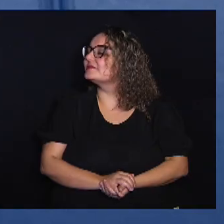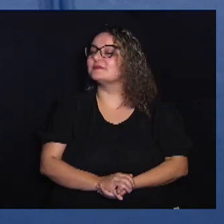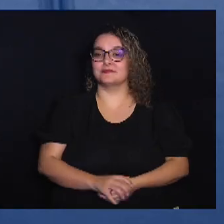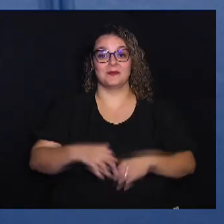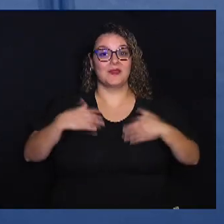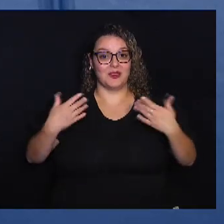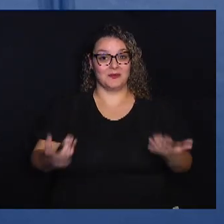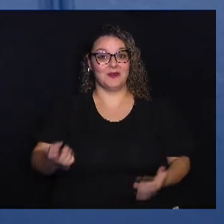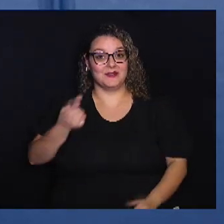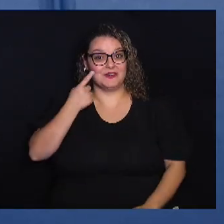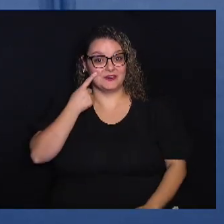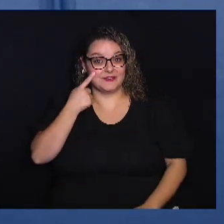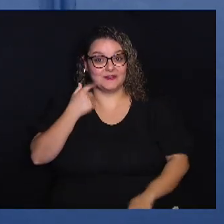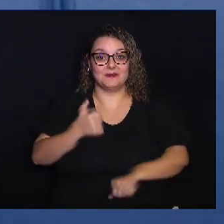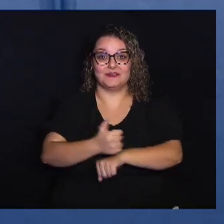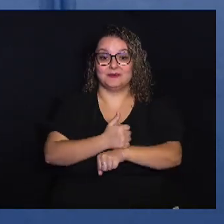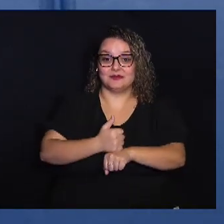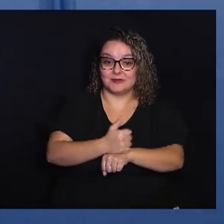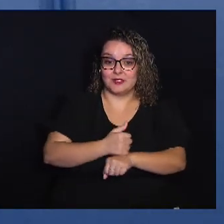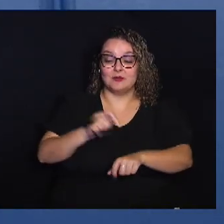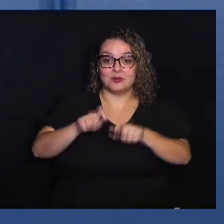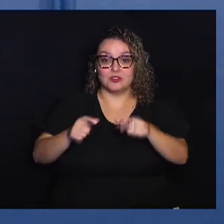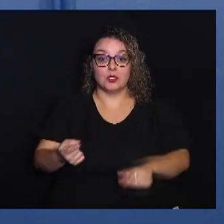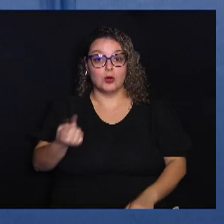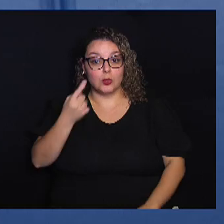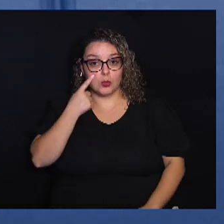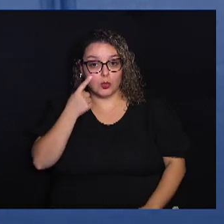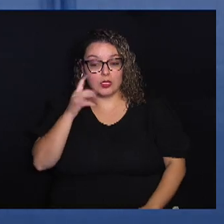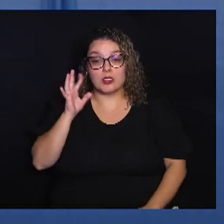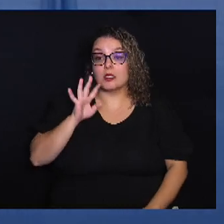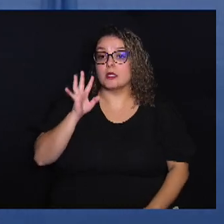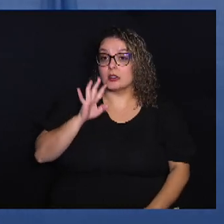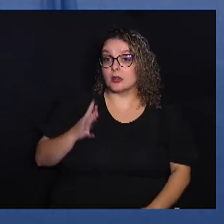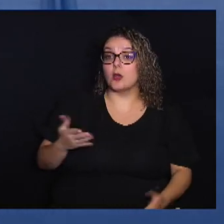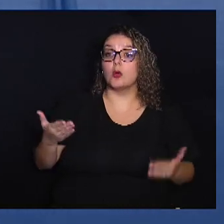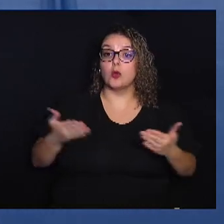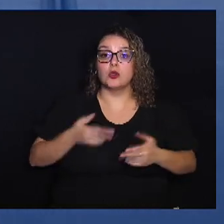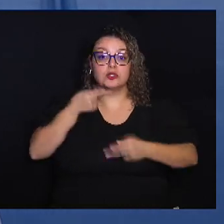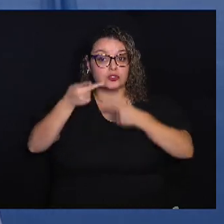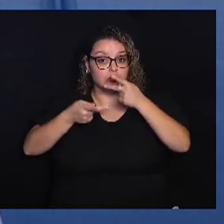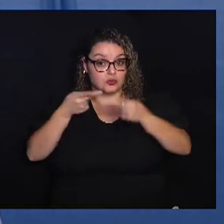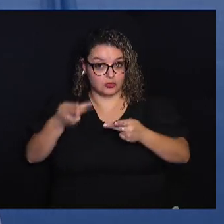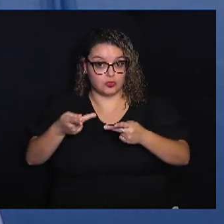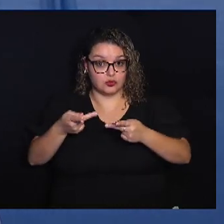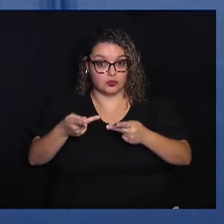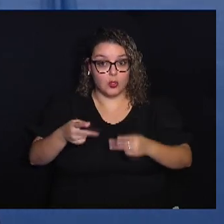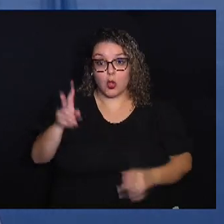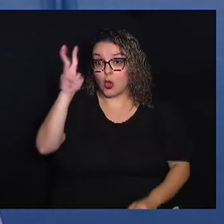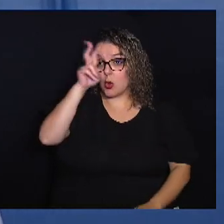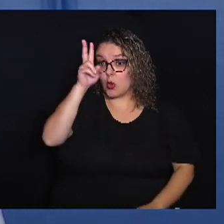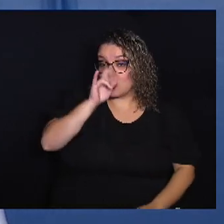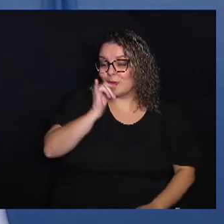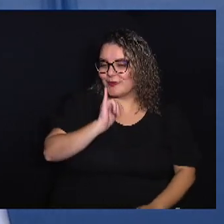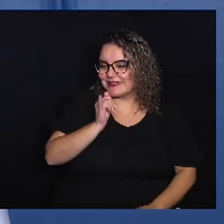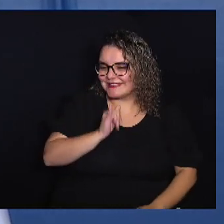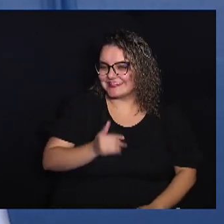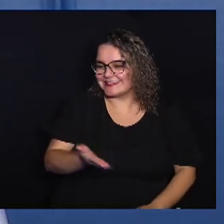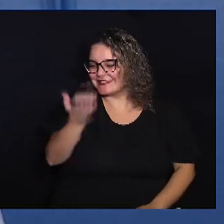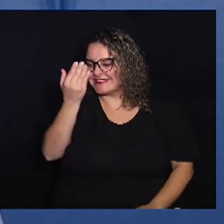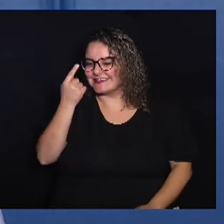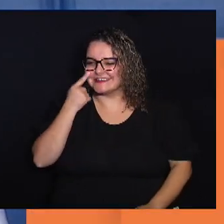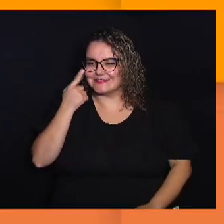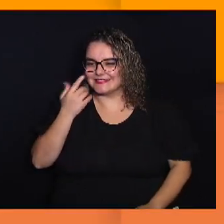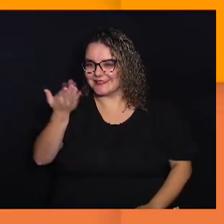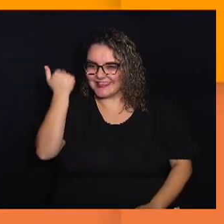Bom, é o quadro Se Liga na Profissão, pessoal, e olha só que bacana, hoje a gente vai falar sobre contadora de história, então se liga